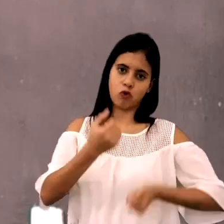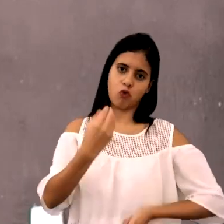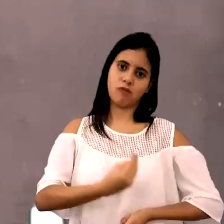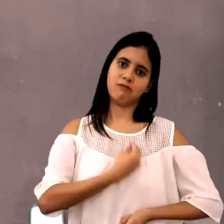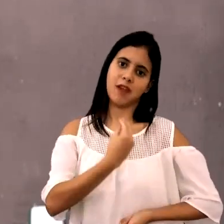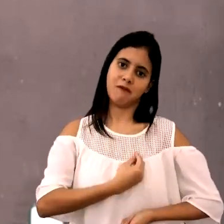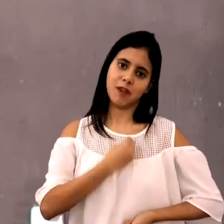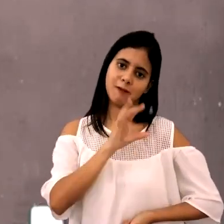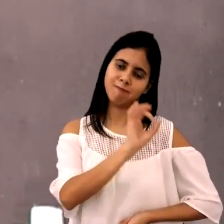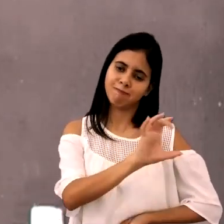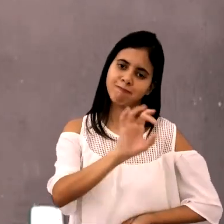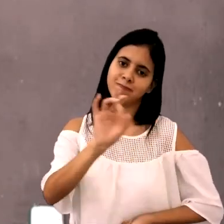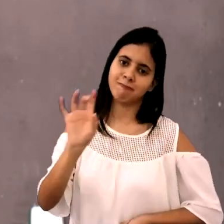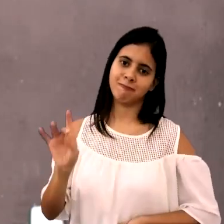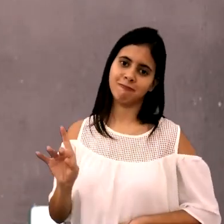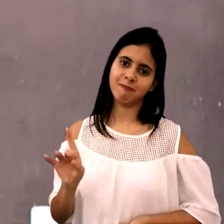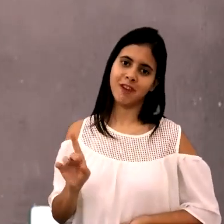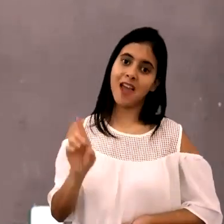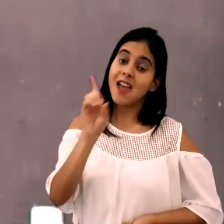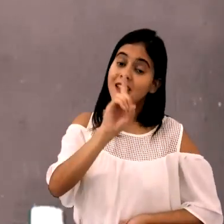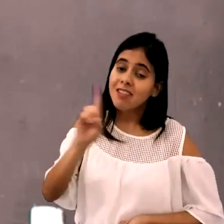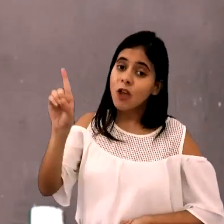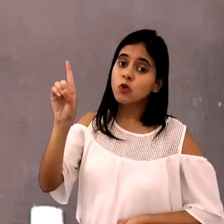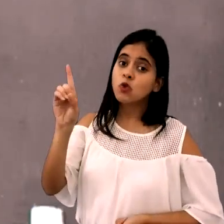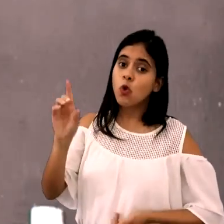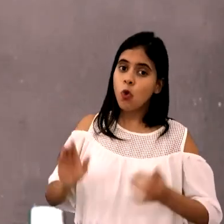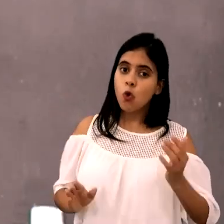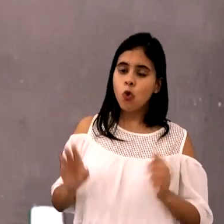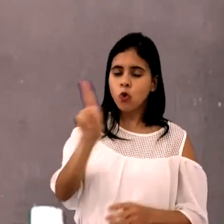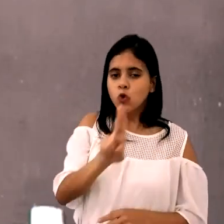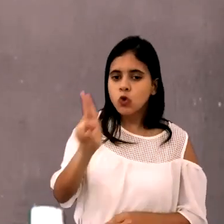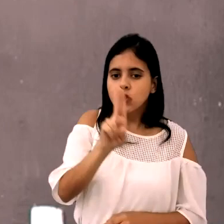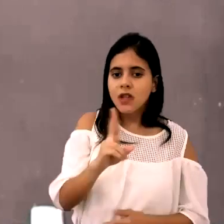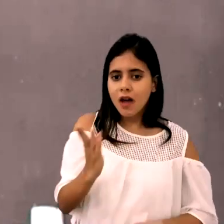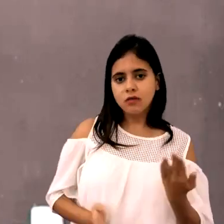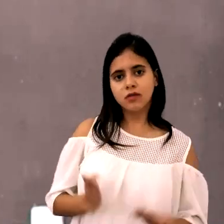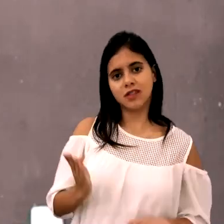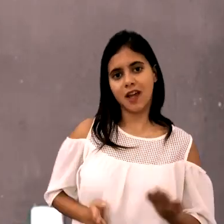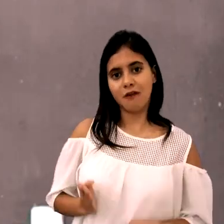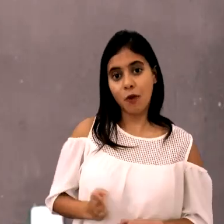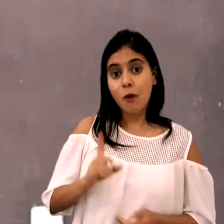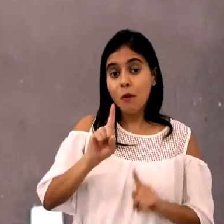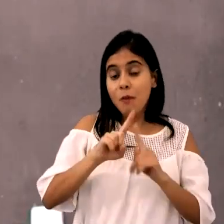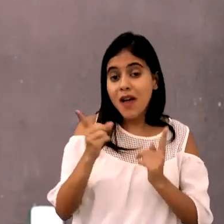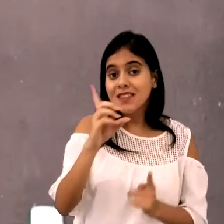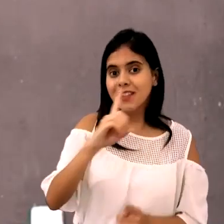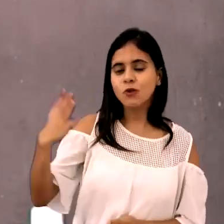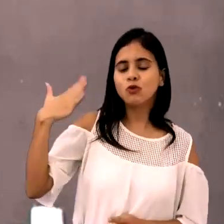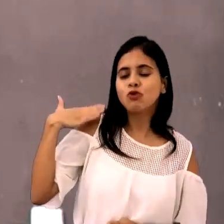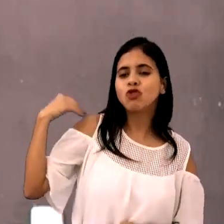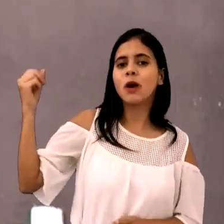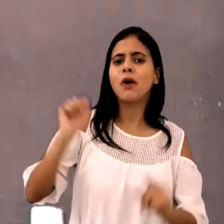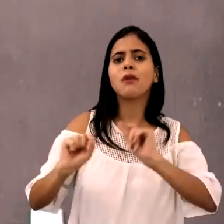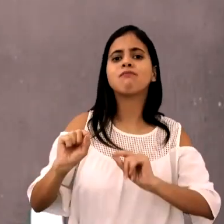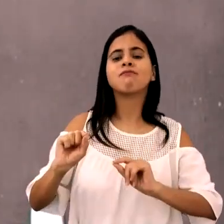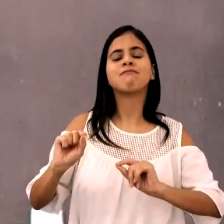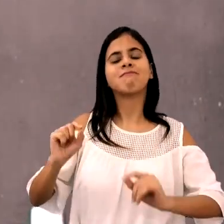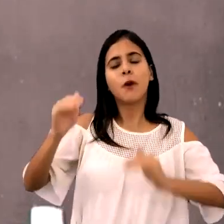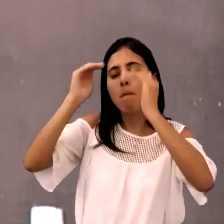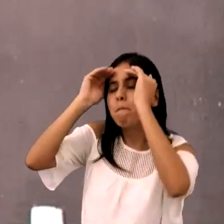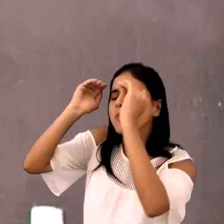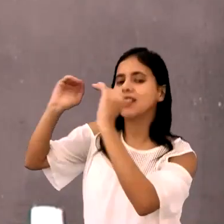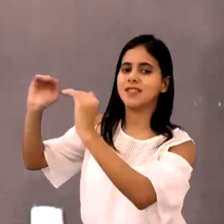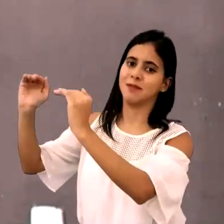mundo. Deus quer usar seus servos, mas Ele chama os servos a obedecer, pois mesmo imperfeitos e com planos às vezes